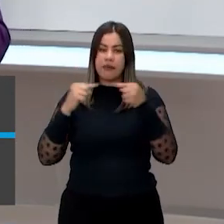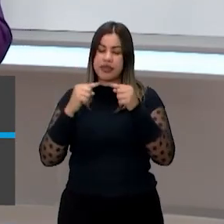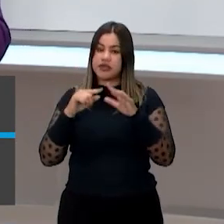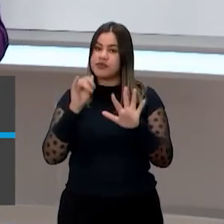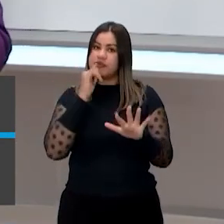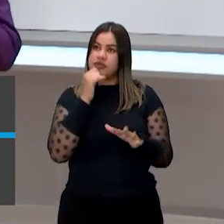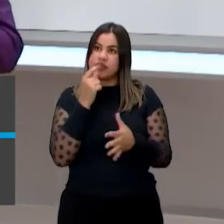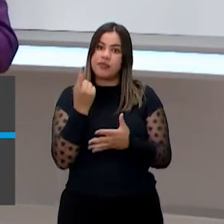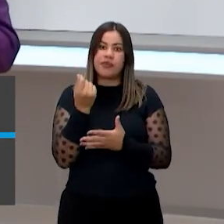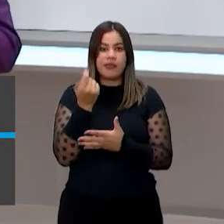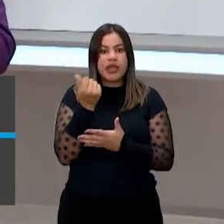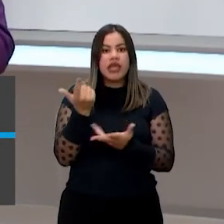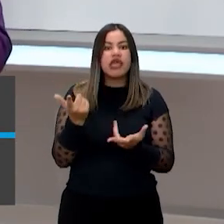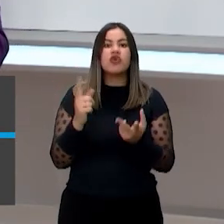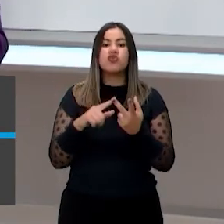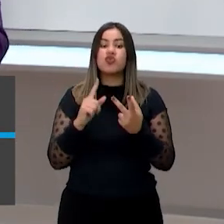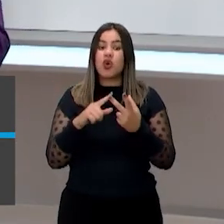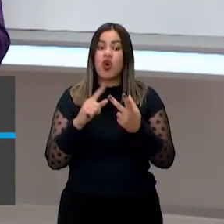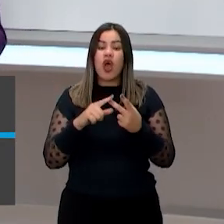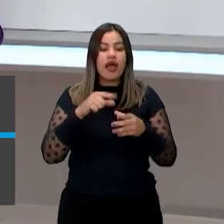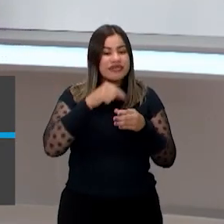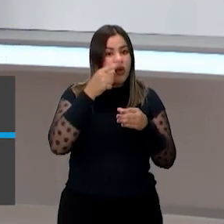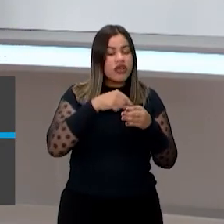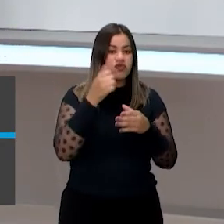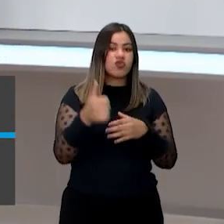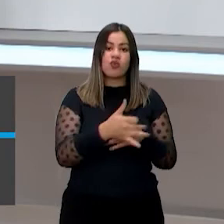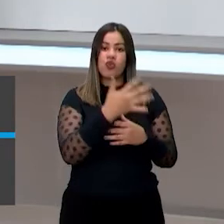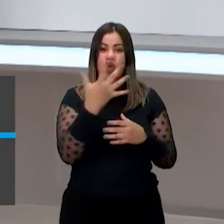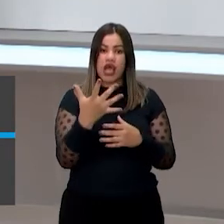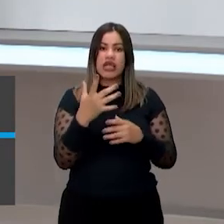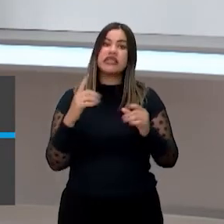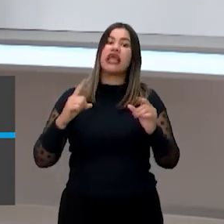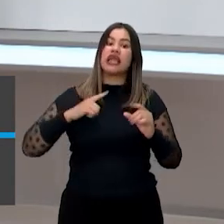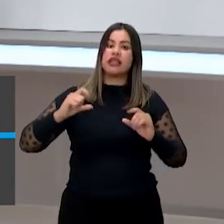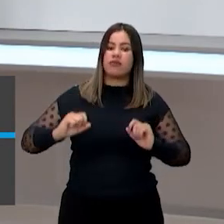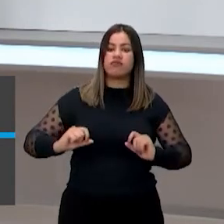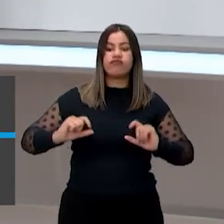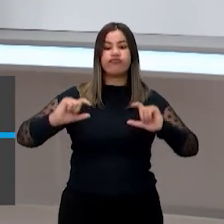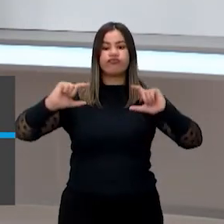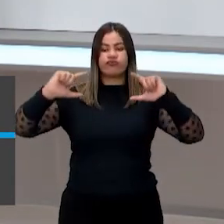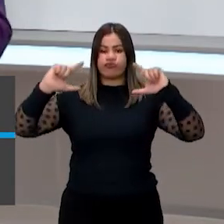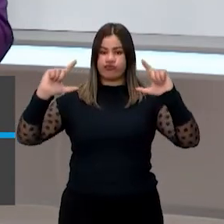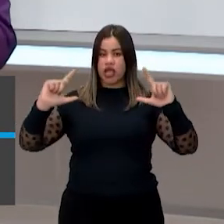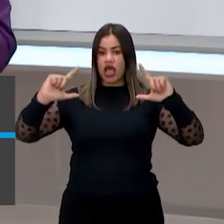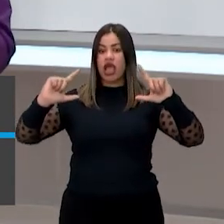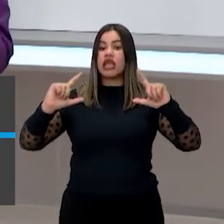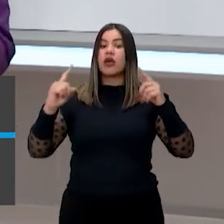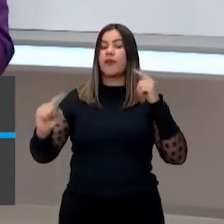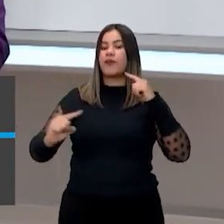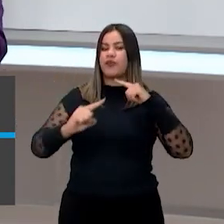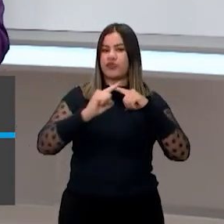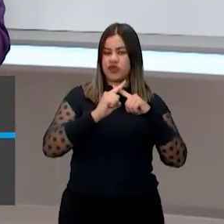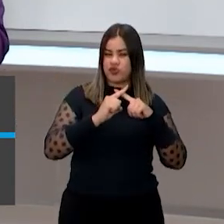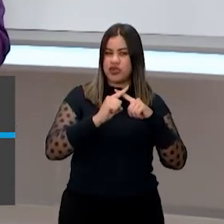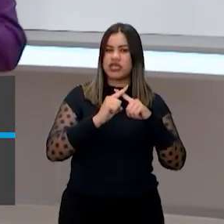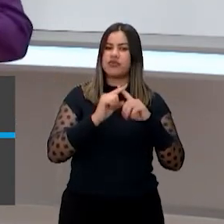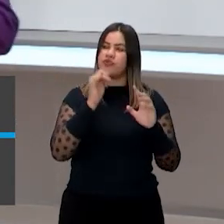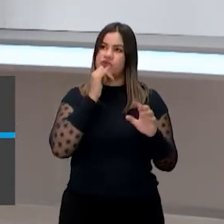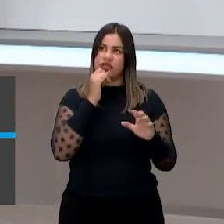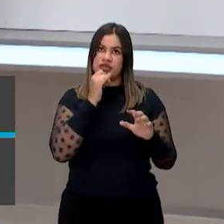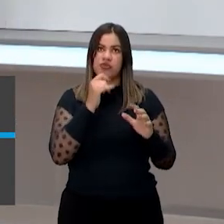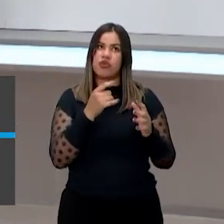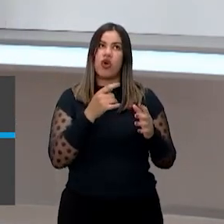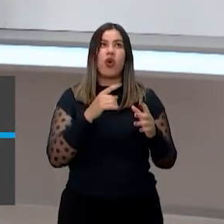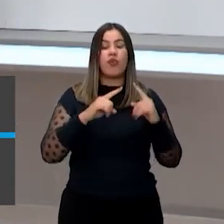exemplo, preço e a quantidade de salgadinho, e elas sofrem aumentos iguais. Então, se você multiplica o número de salgadinhos